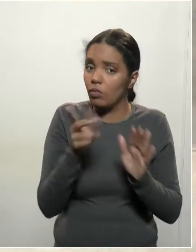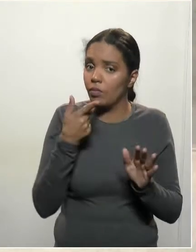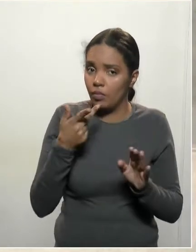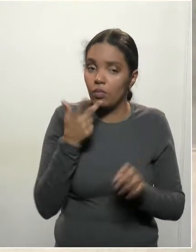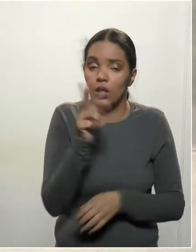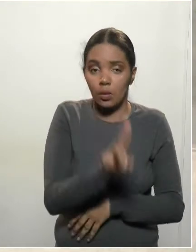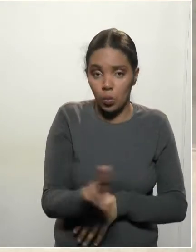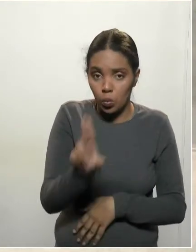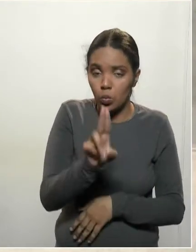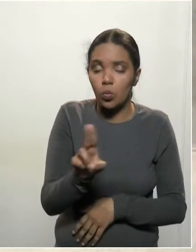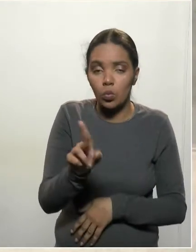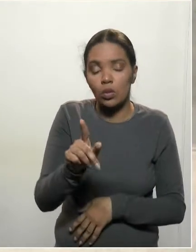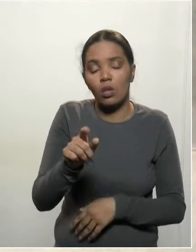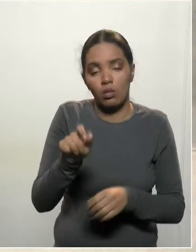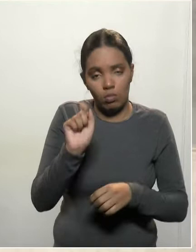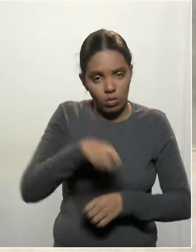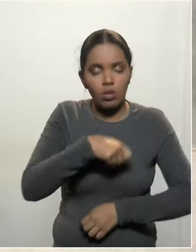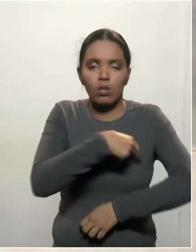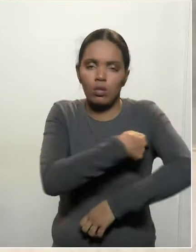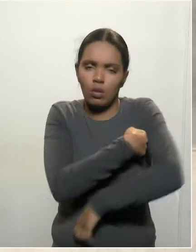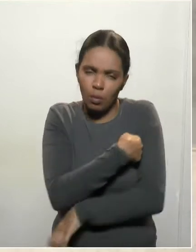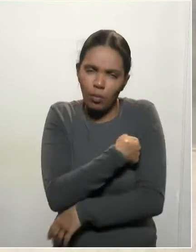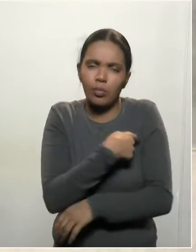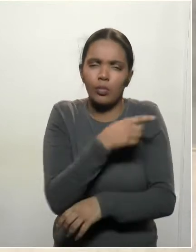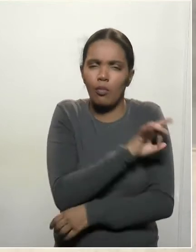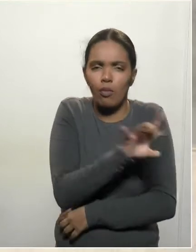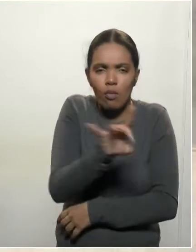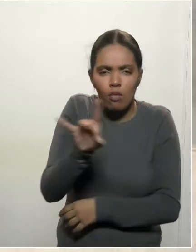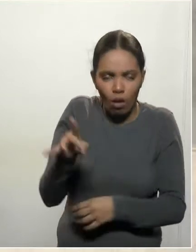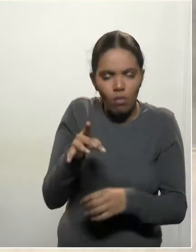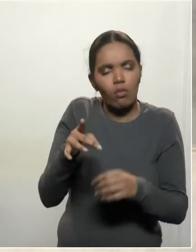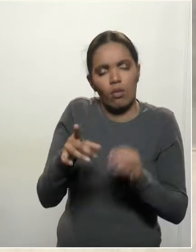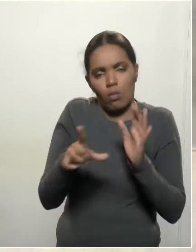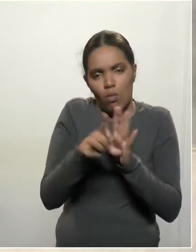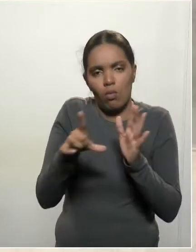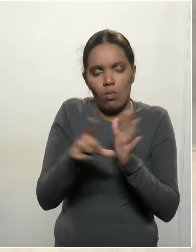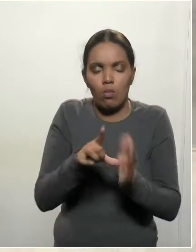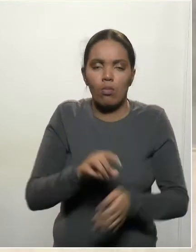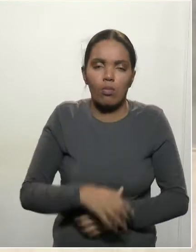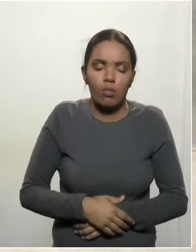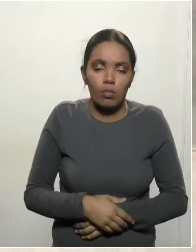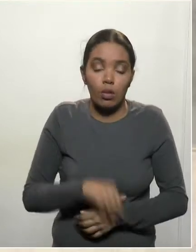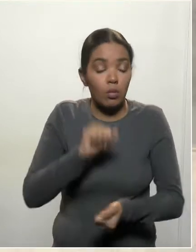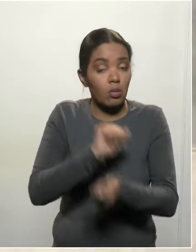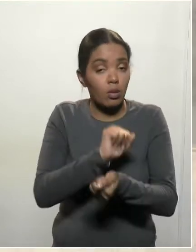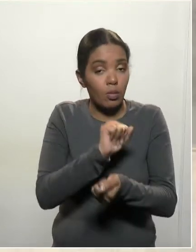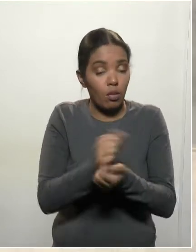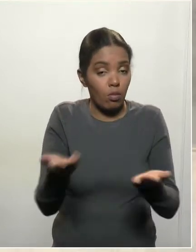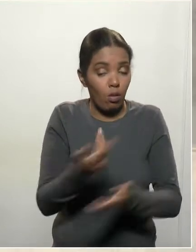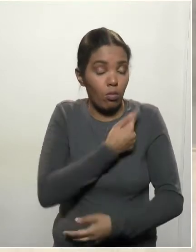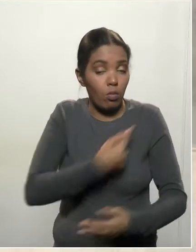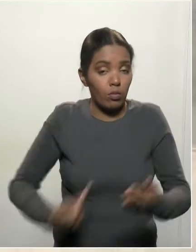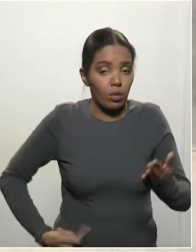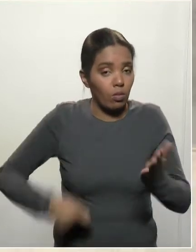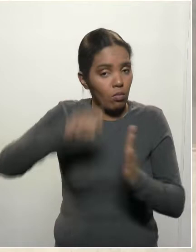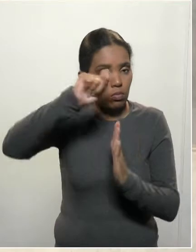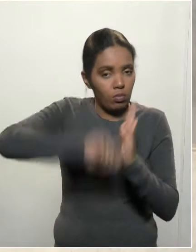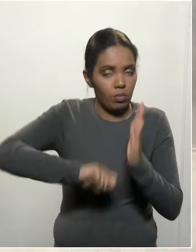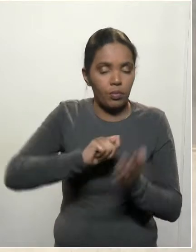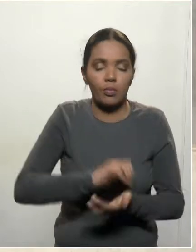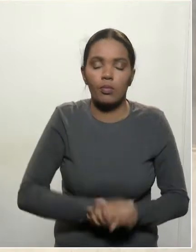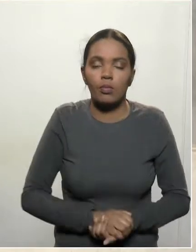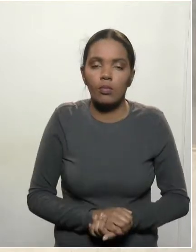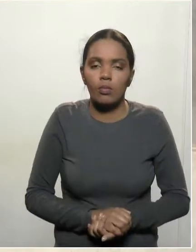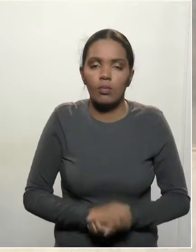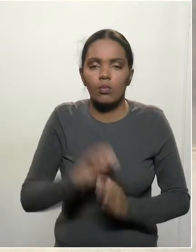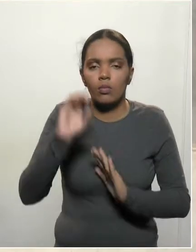uso do termômetro, e que está naturalmente para ser a lei ser sancionada pelo governador do estado. Além